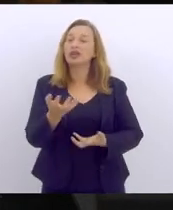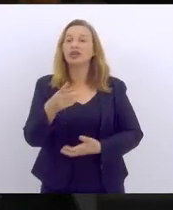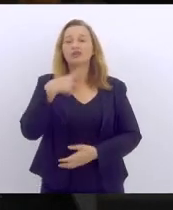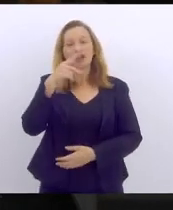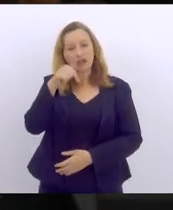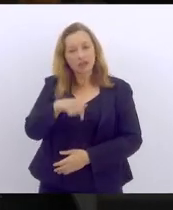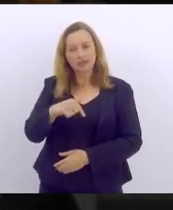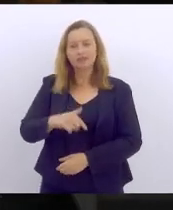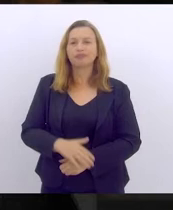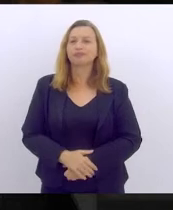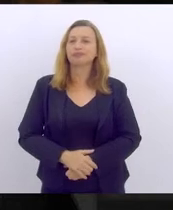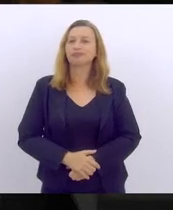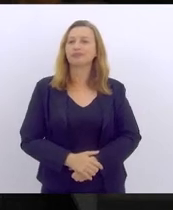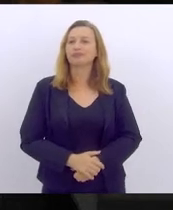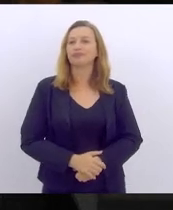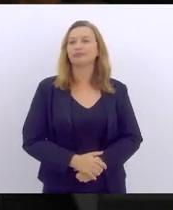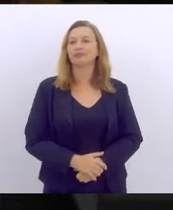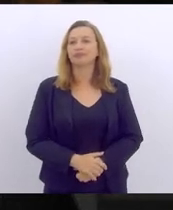aqui